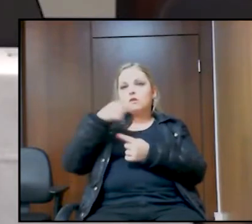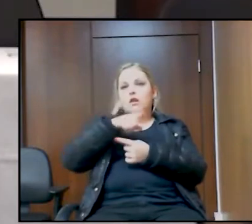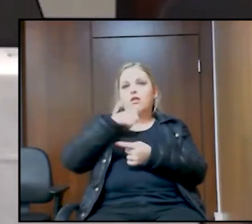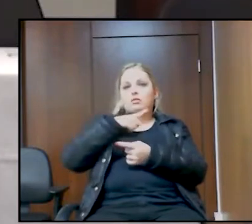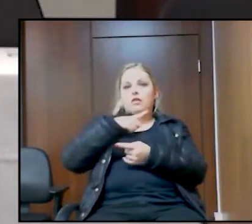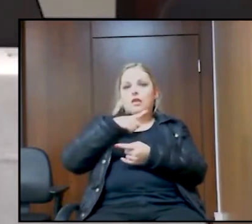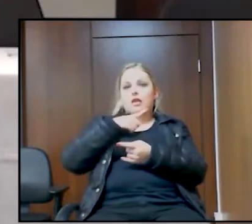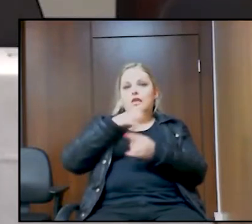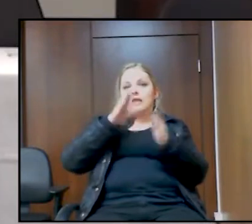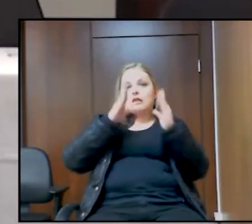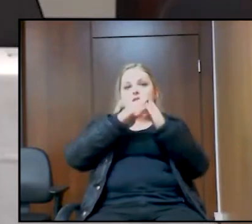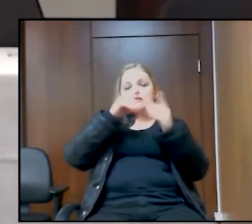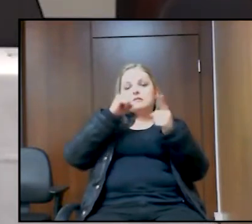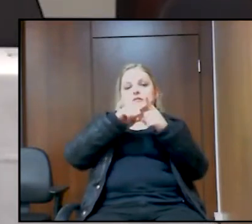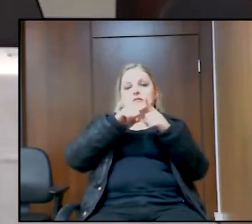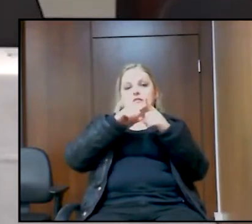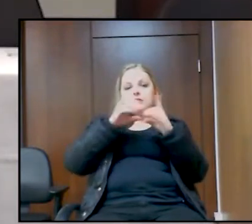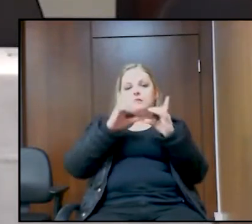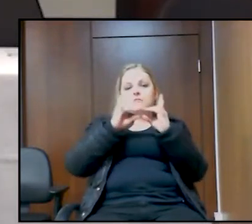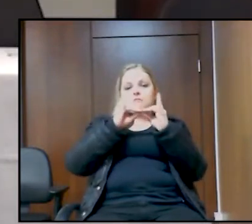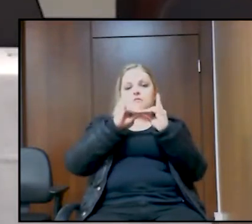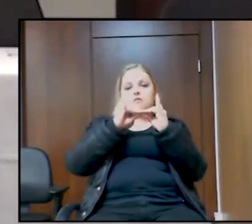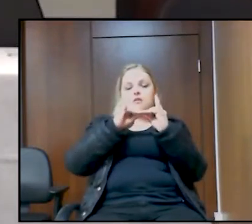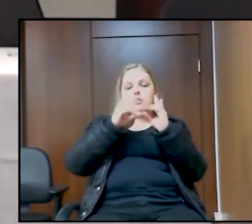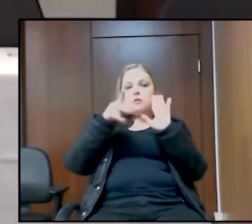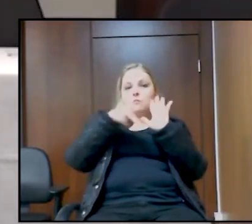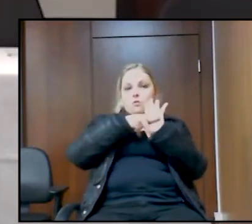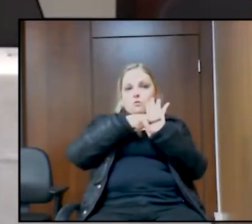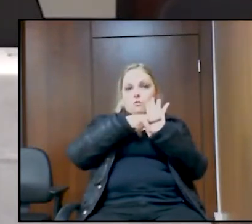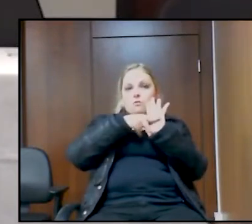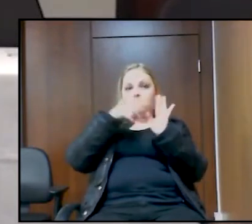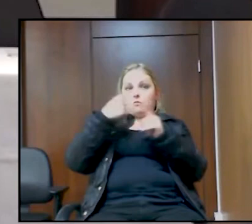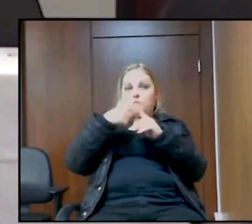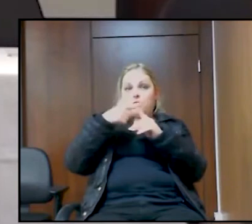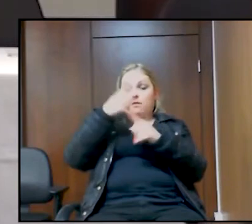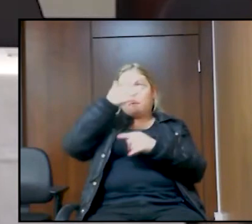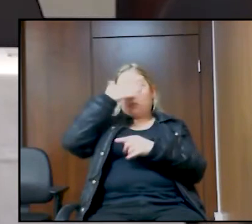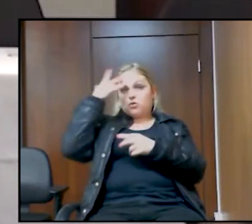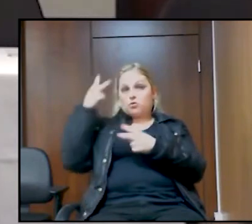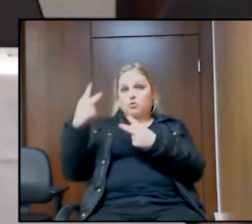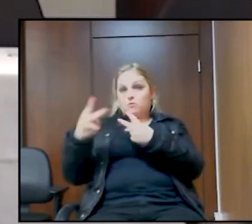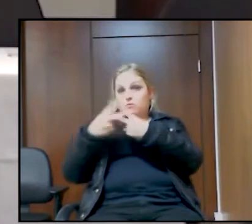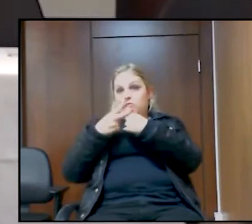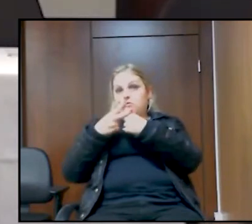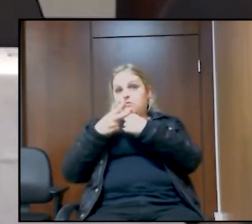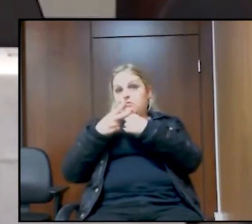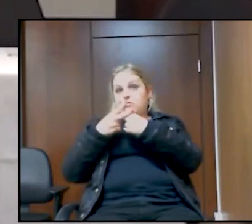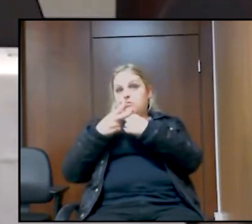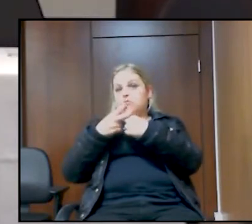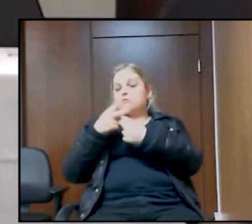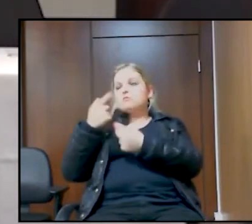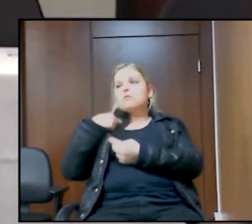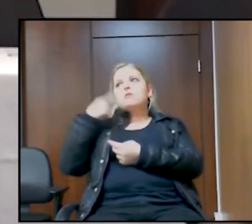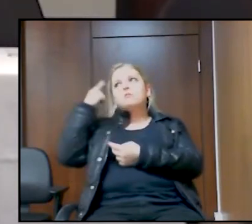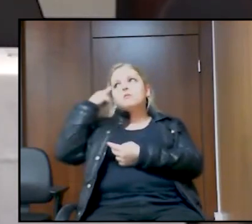próprio. Uma pessoa, quando vai para a cadeia, ela tem uma perspectiva de sair. Nós não temos prisão perpétua no